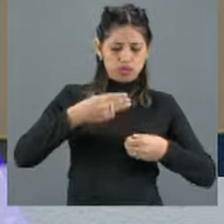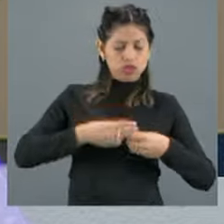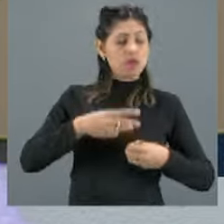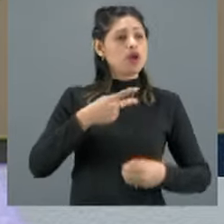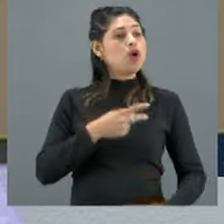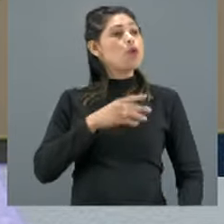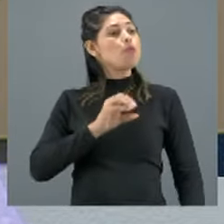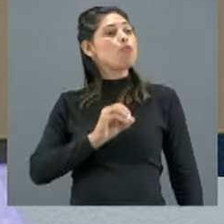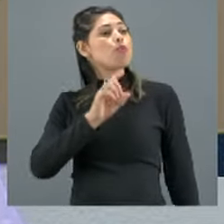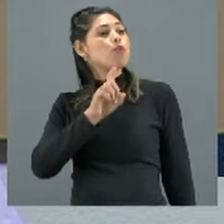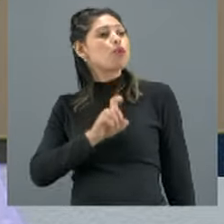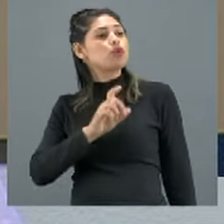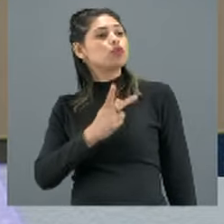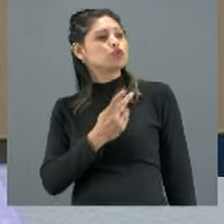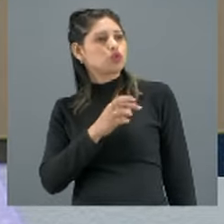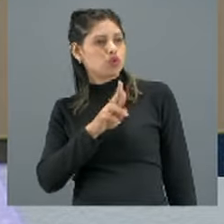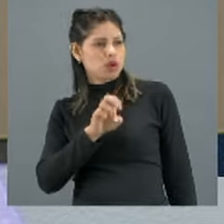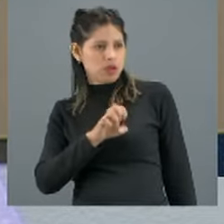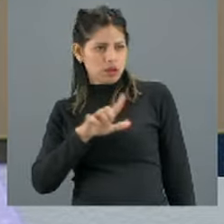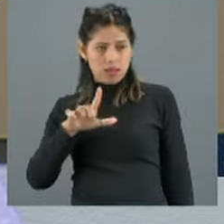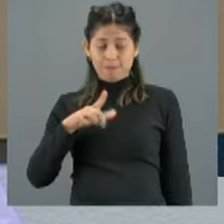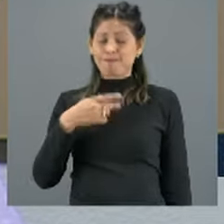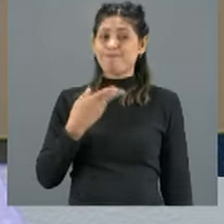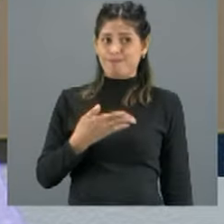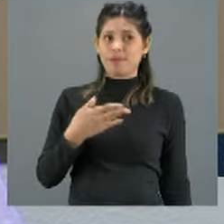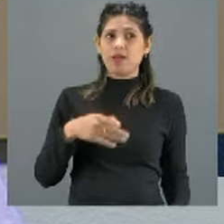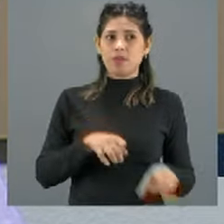Então, essa aí que eu fiz